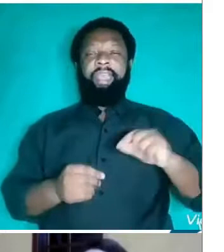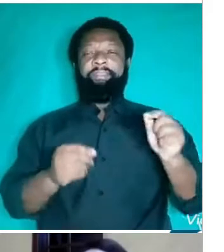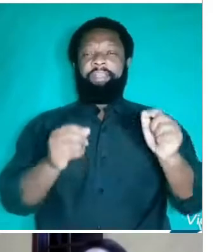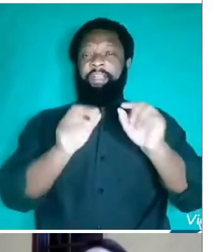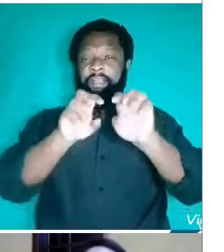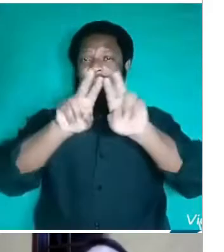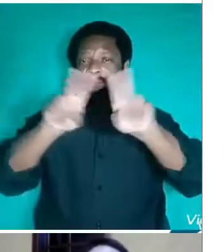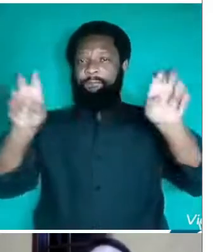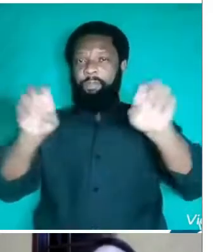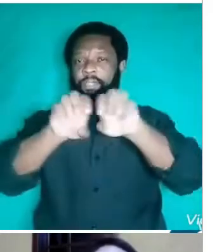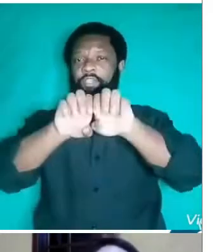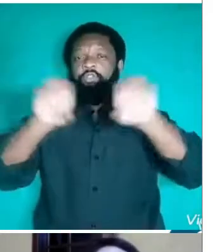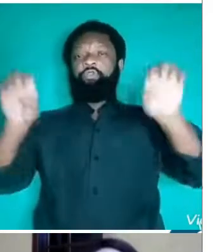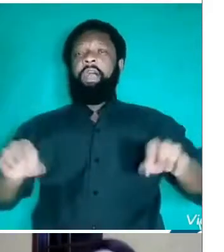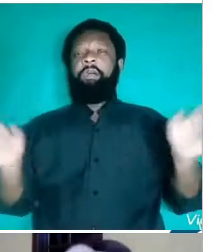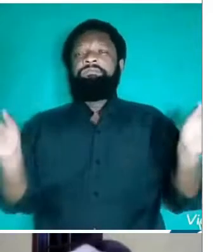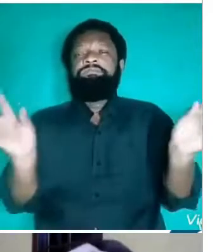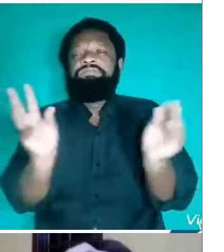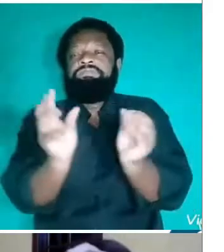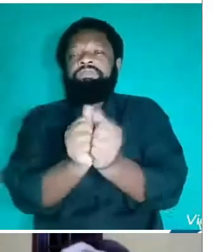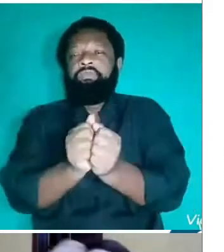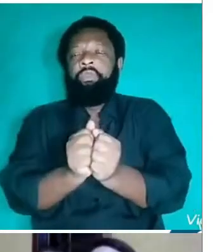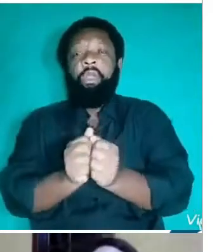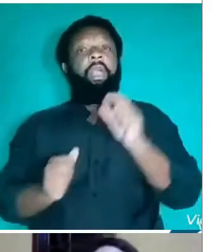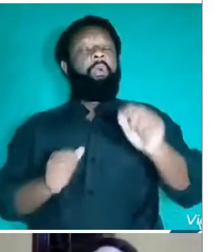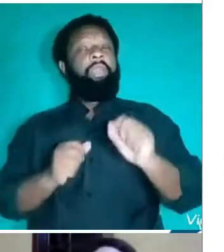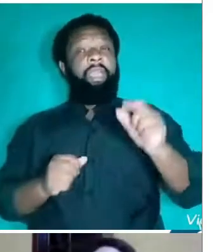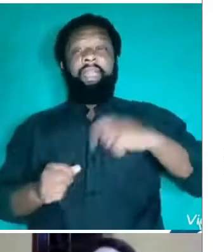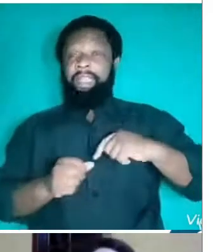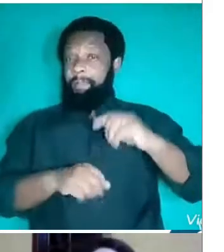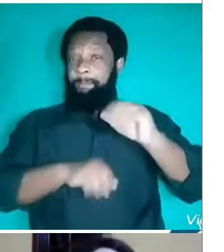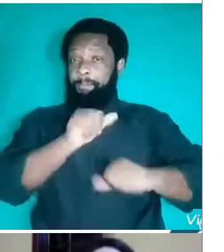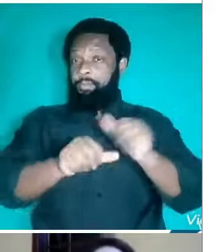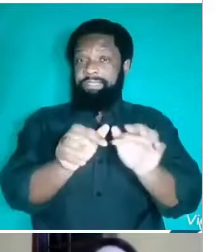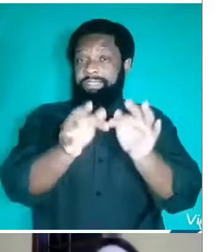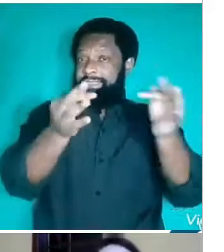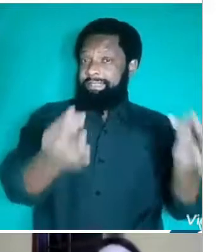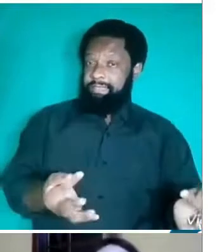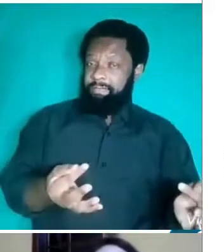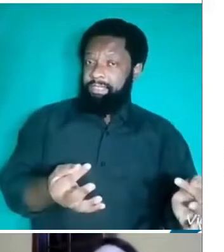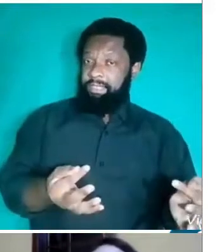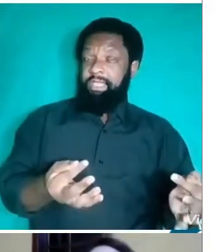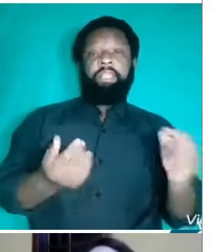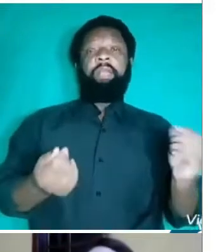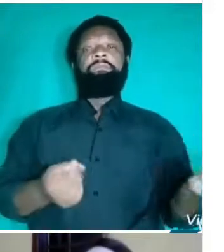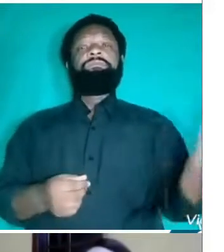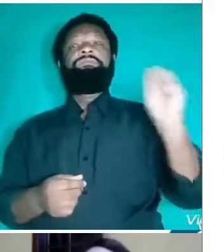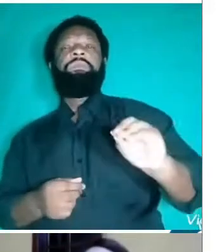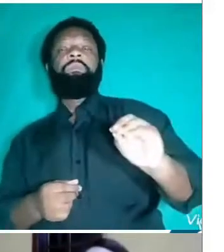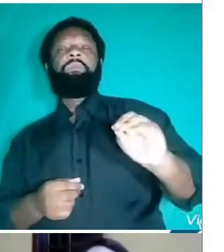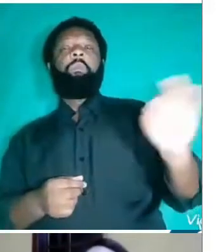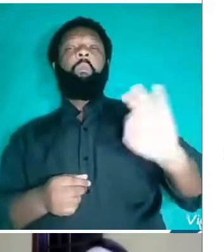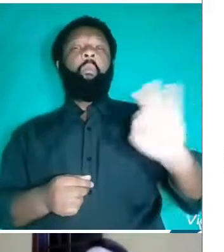estrutural condensada. Essa forma de representação, ela vai simplificar, não